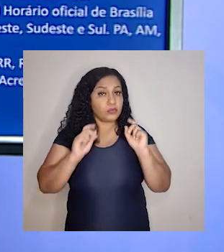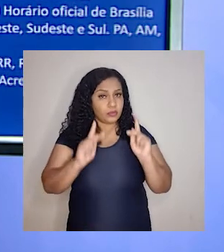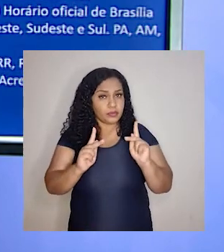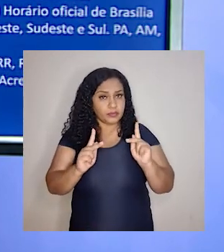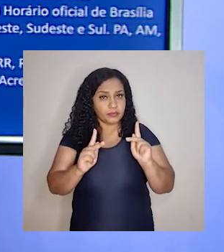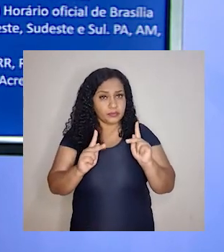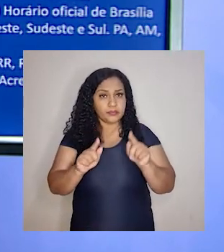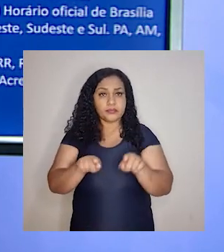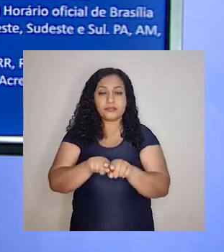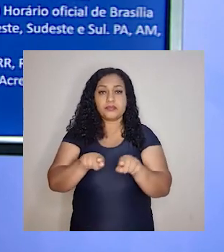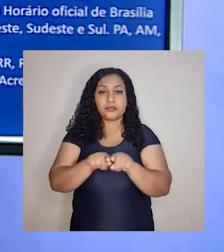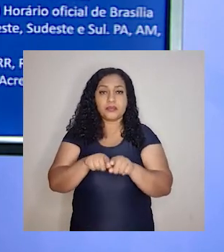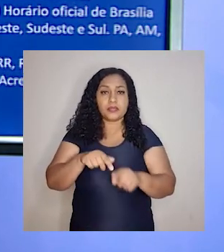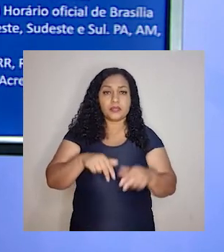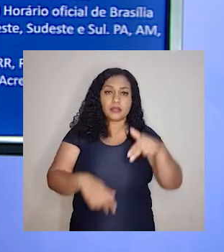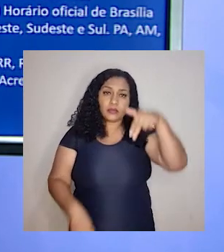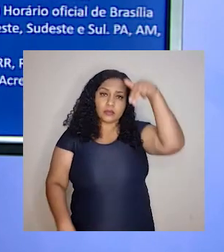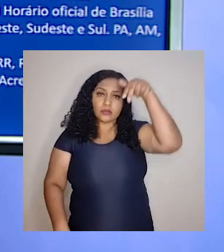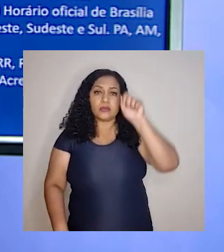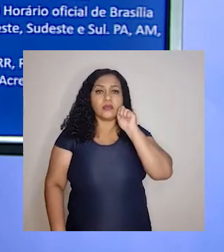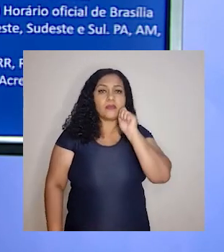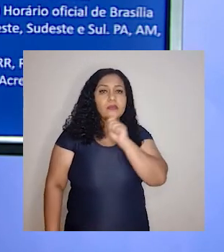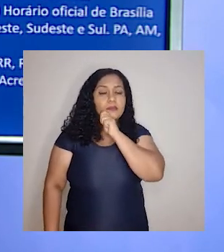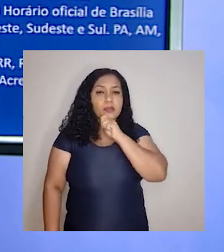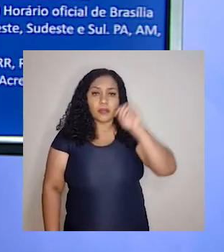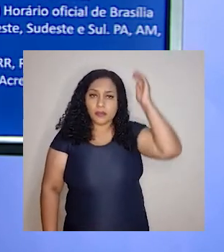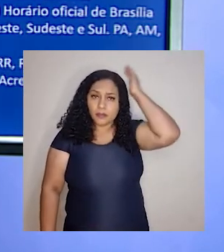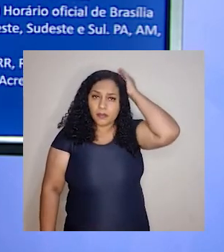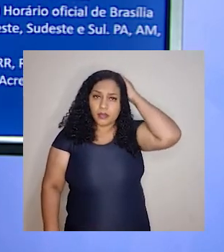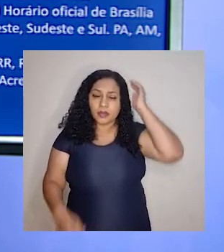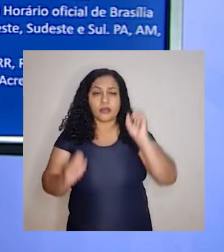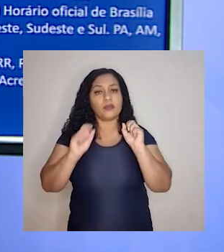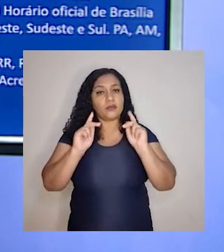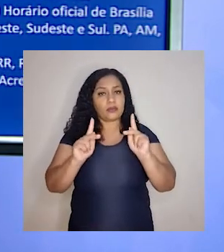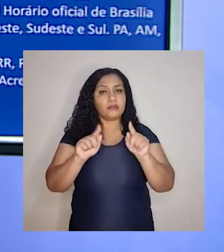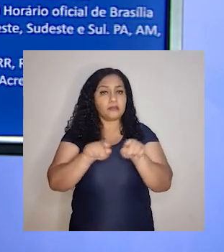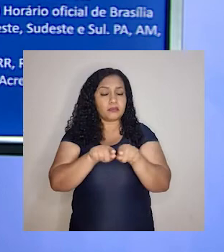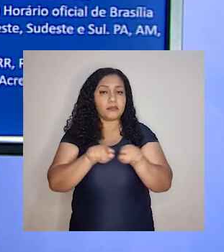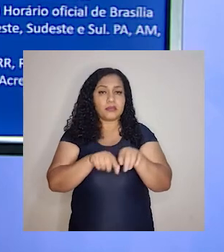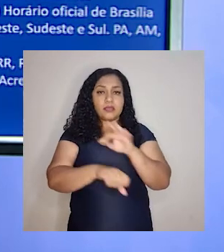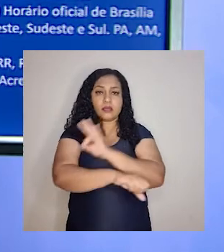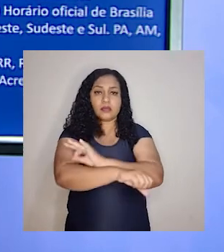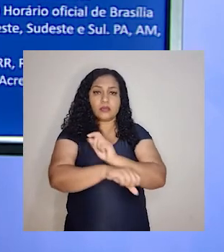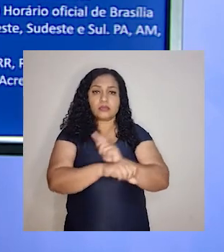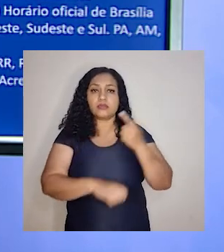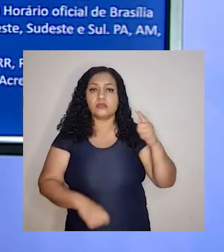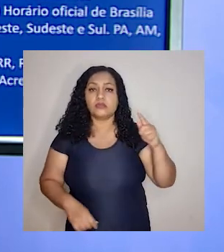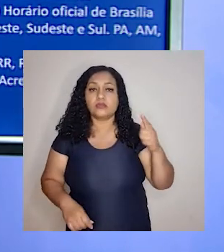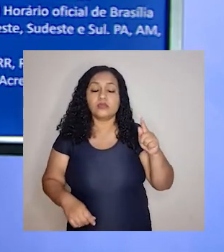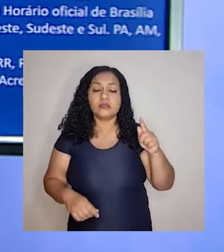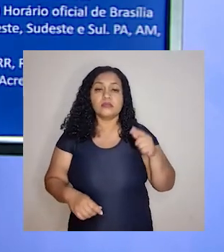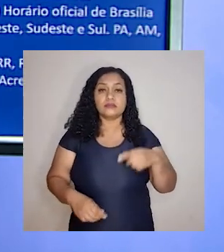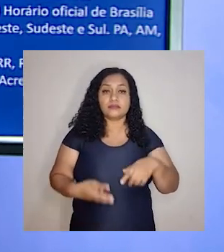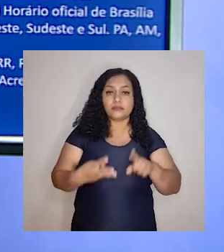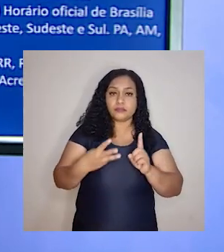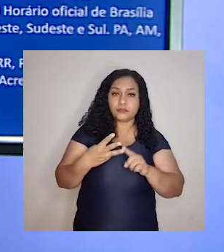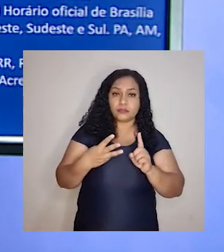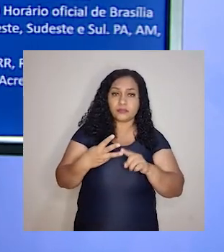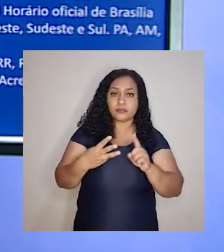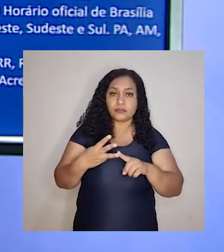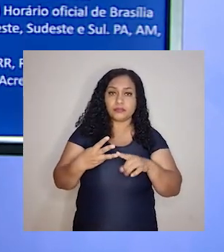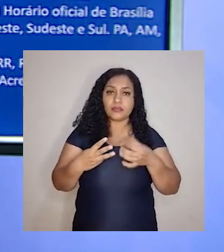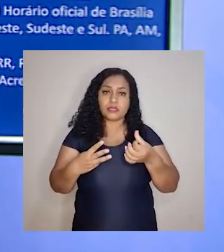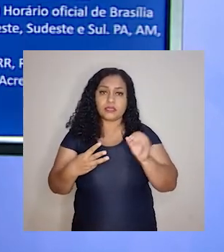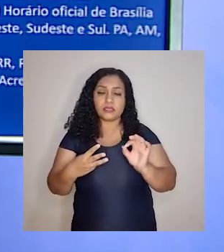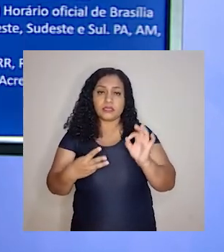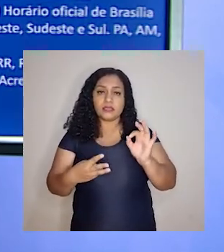beleza esses aqui também do Norte Amapá Pará beleza corresponde também Tocantins e Goiás o nosso terceiro